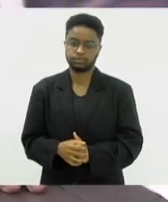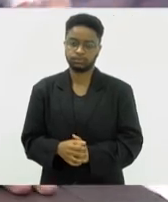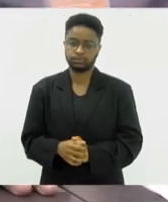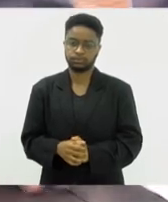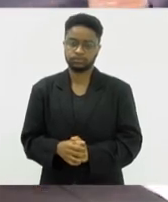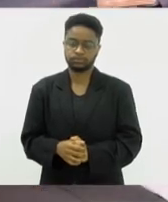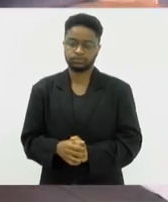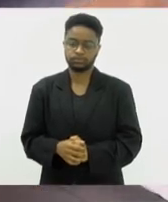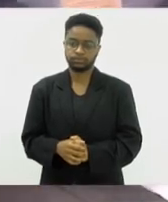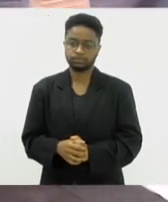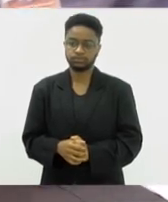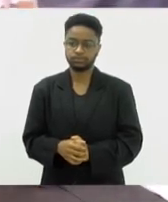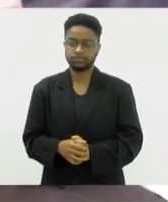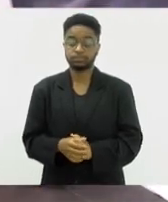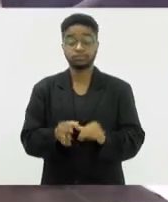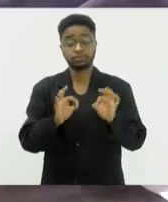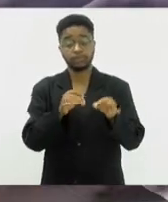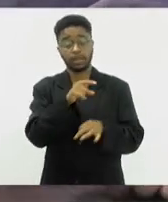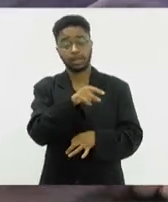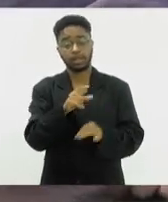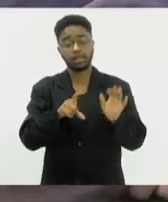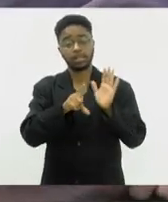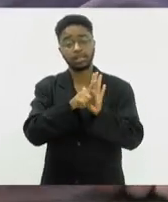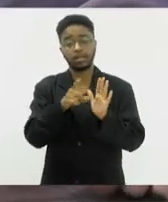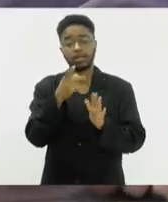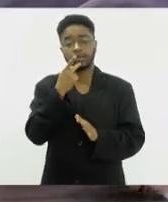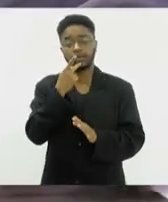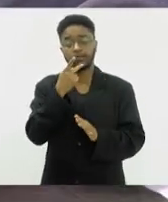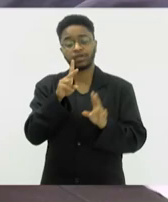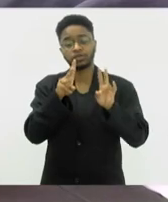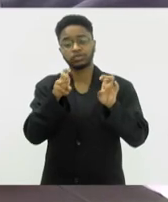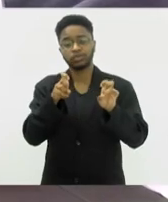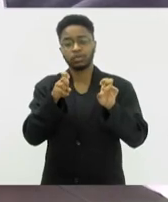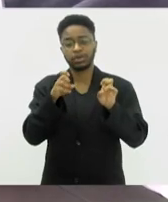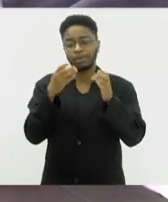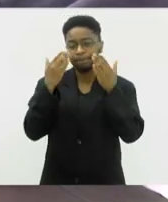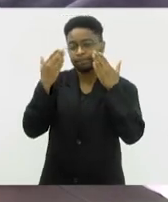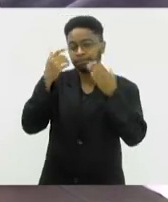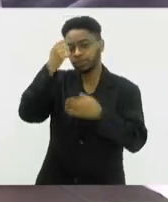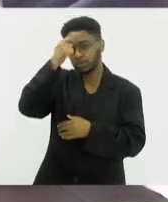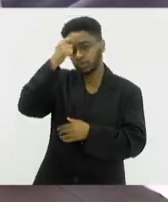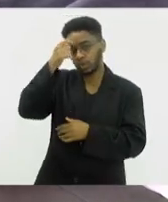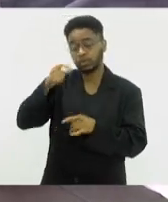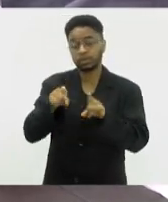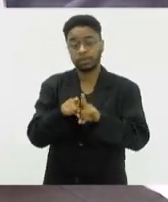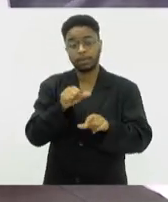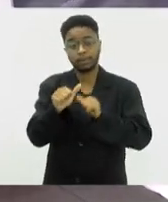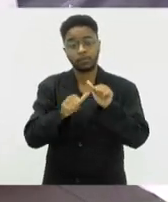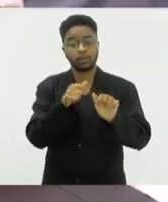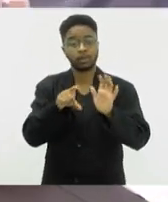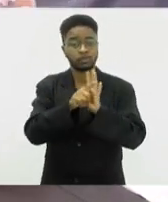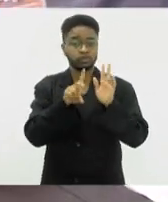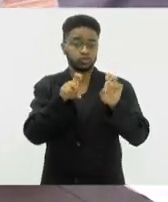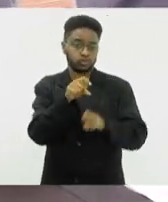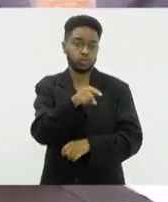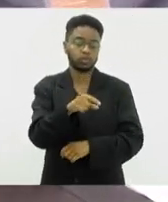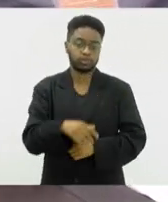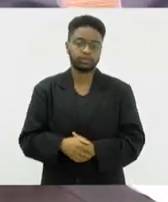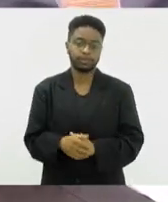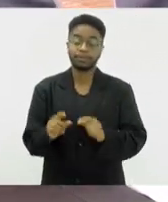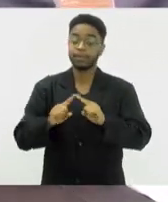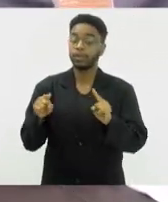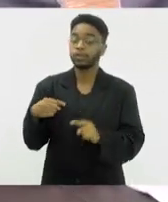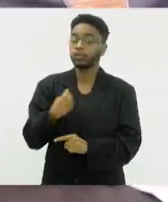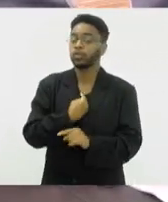Não, essa daí, ela centra na questão psicológica e altera uma lei que é sobre isso. E a